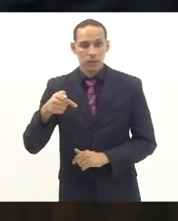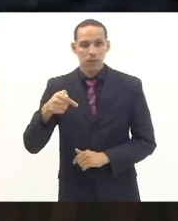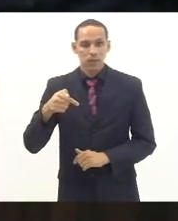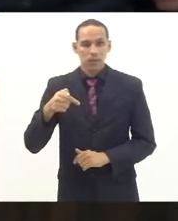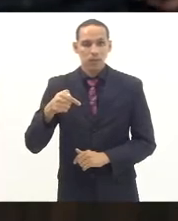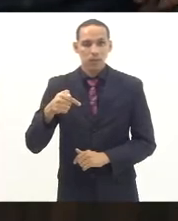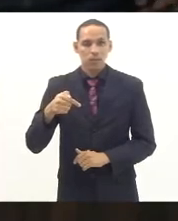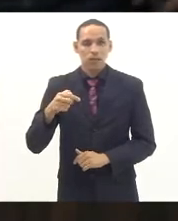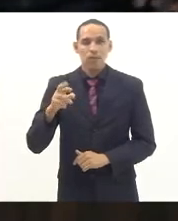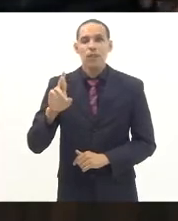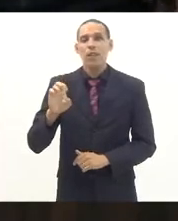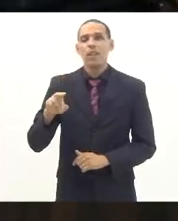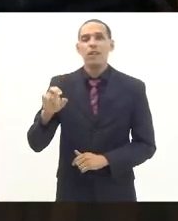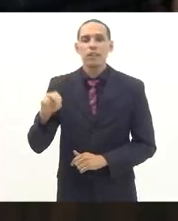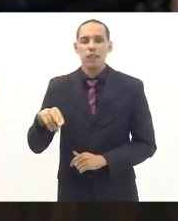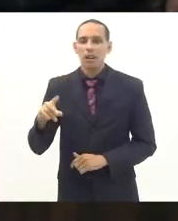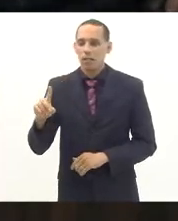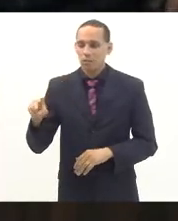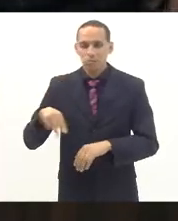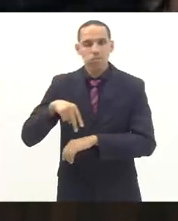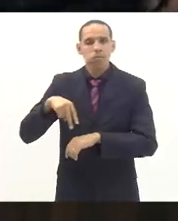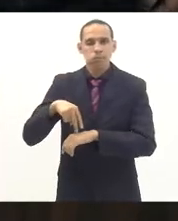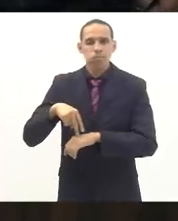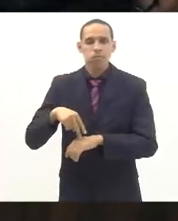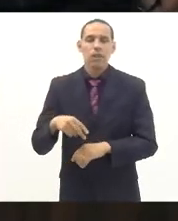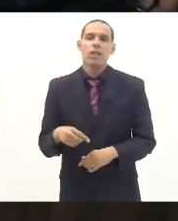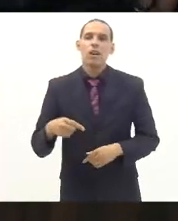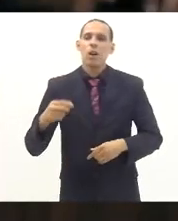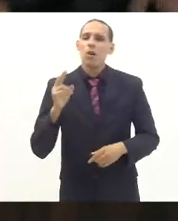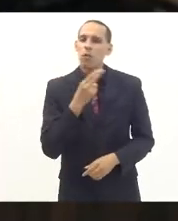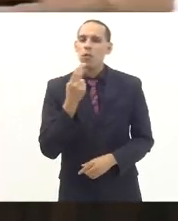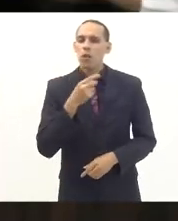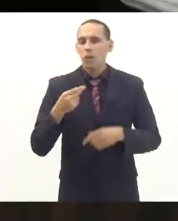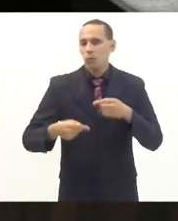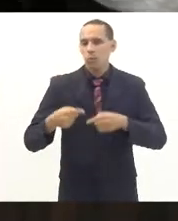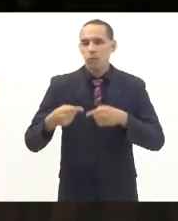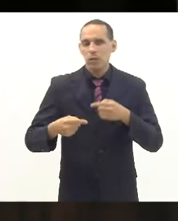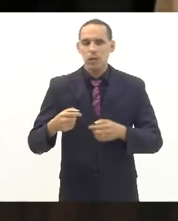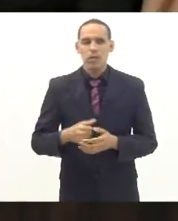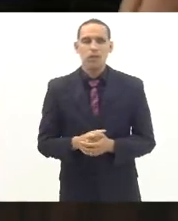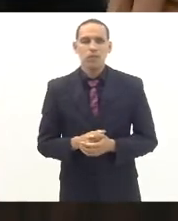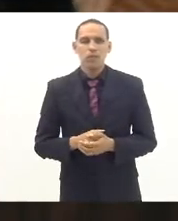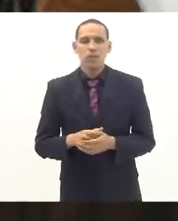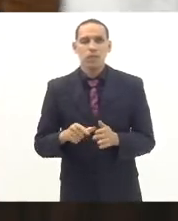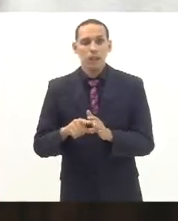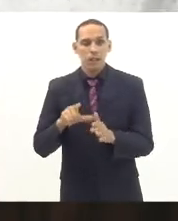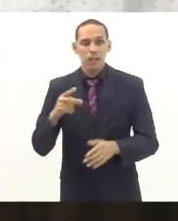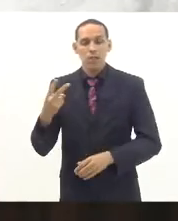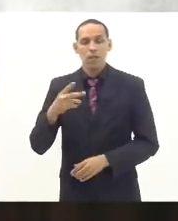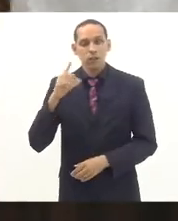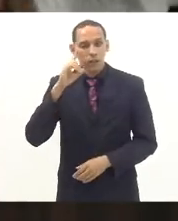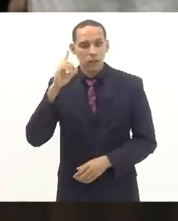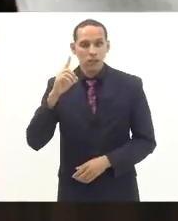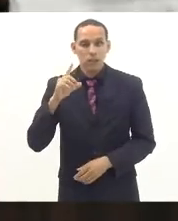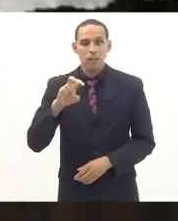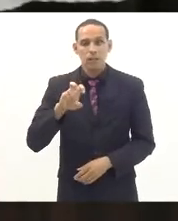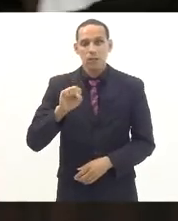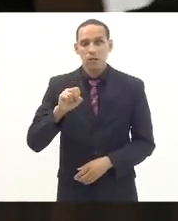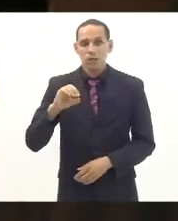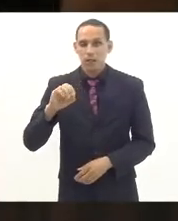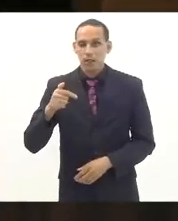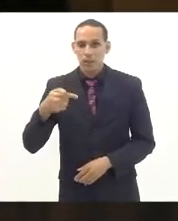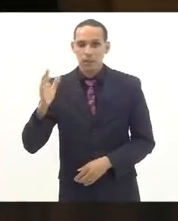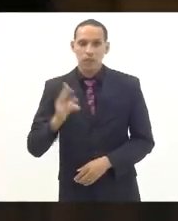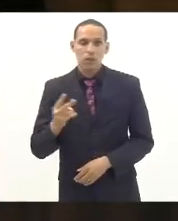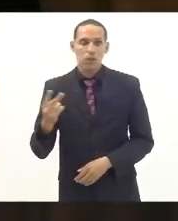Deputado Renan vem para o tribunal por favor anuncio regime de urgência a discussão prévia segundo dia projeto de lei 5807